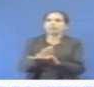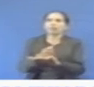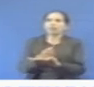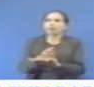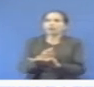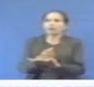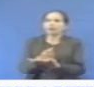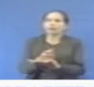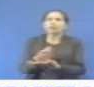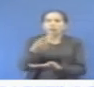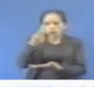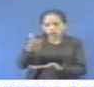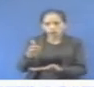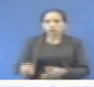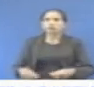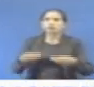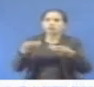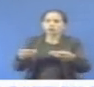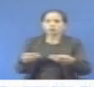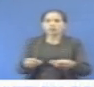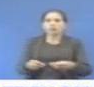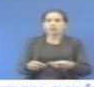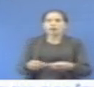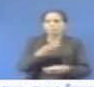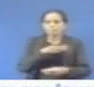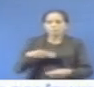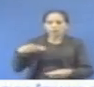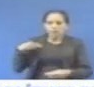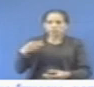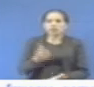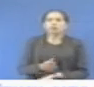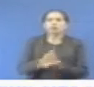ajuda tuan foba marsira atu